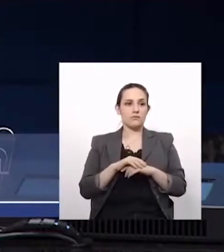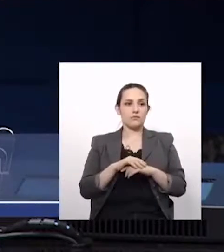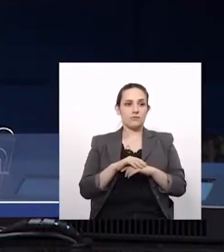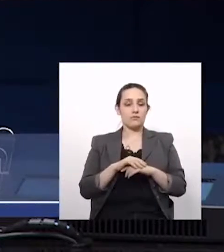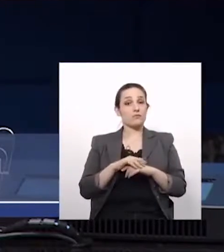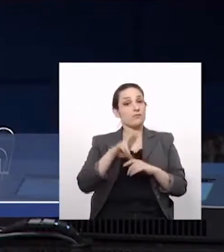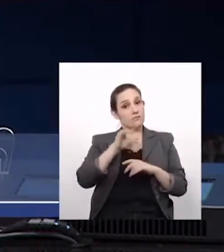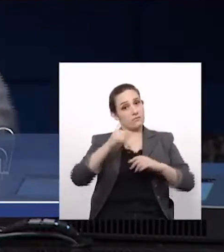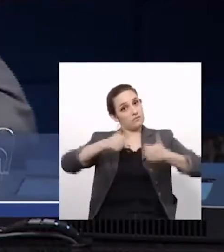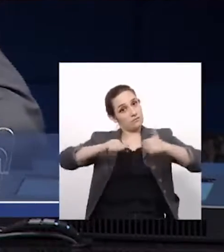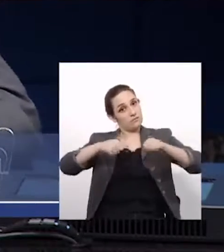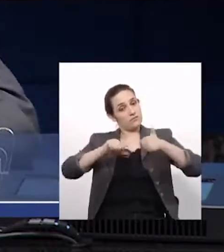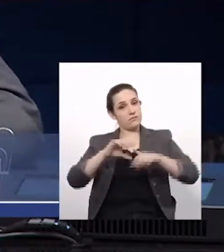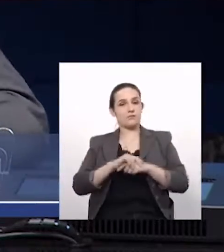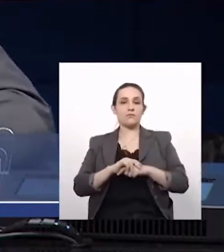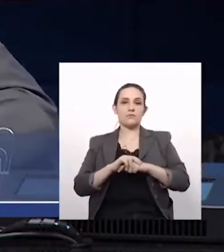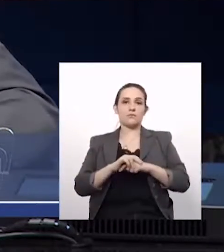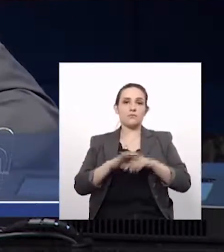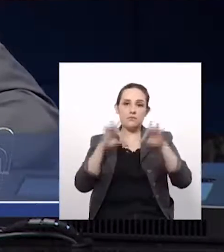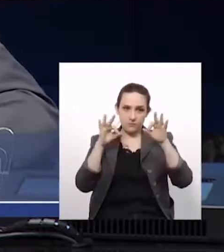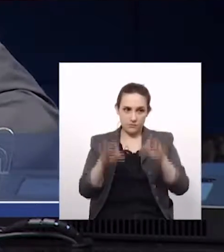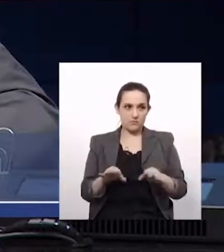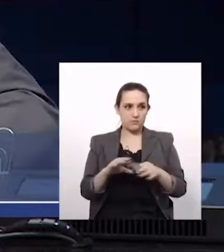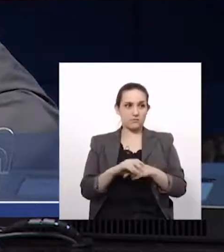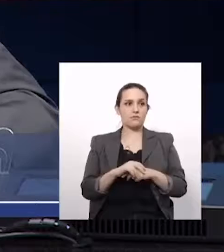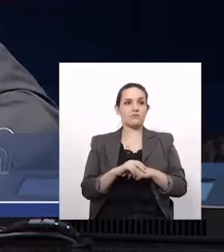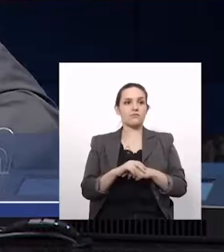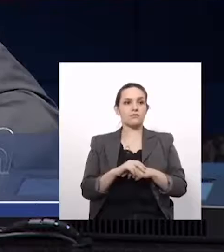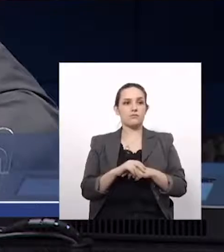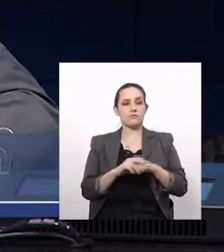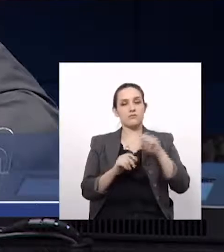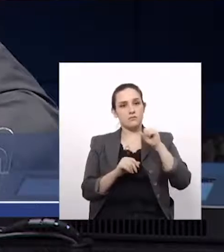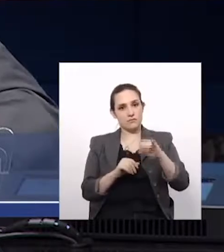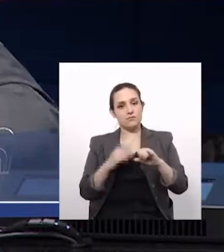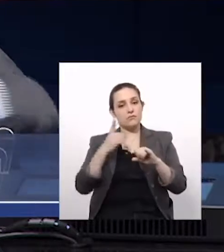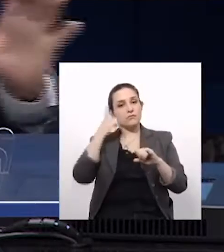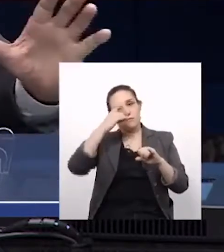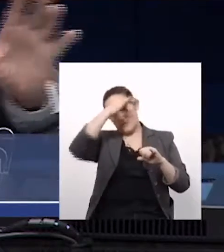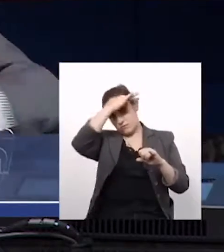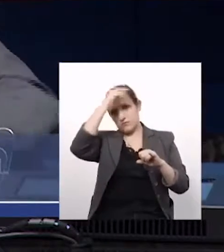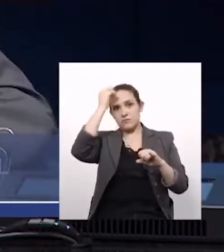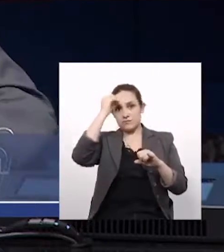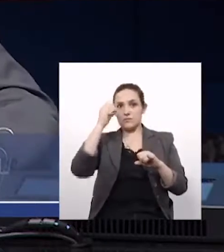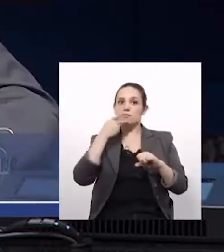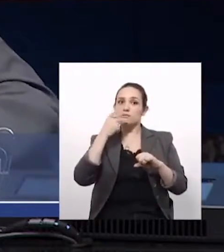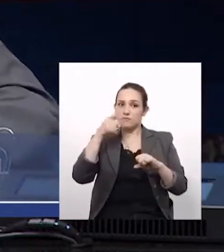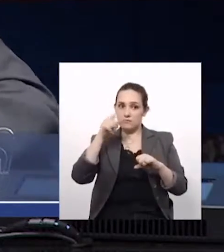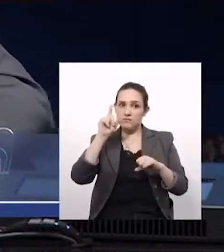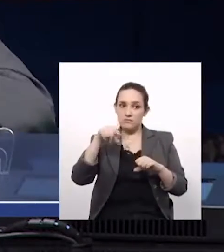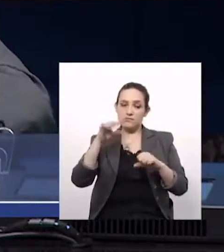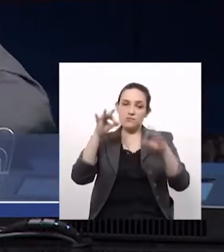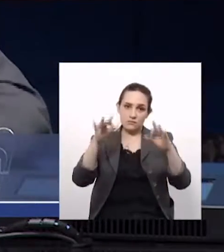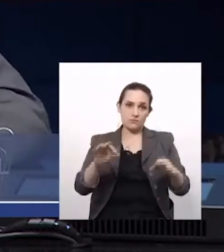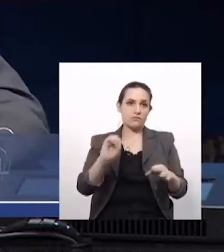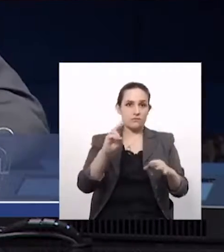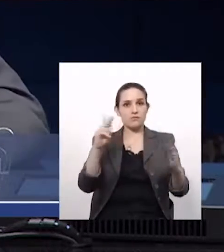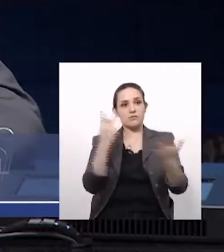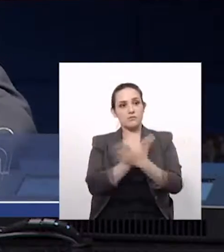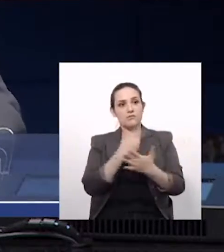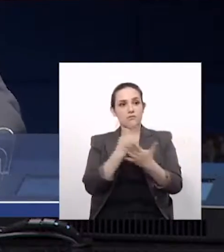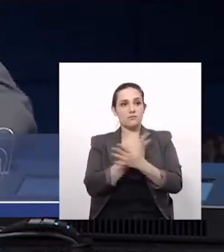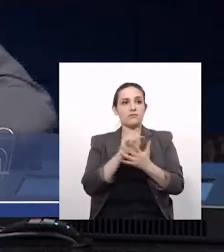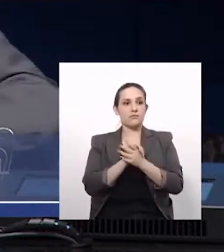vai apurar efetivamente se o que o deputado Felipe está trazendo aqui está correto e se tem algum relógio marcando a